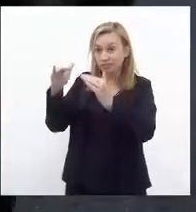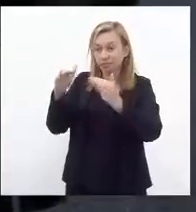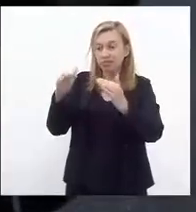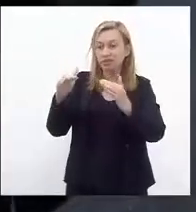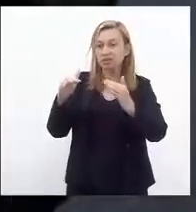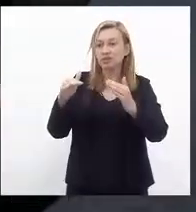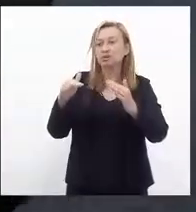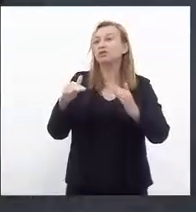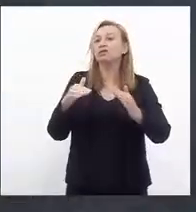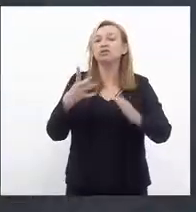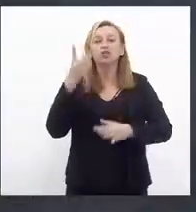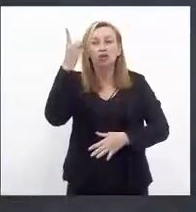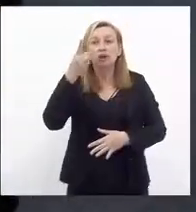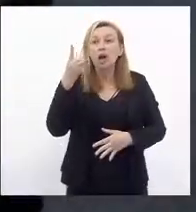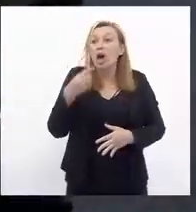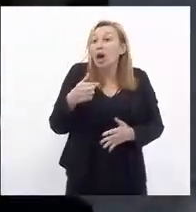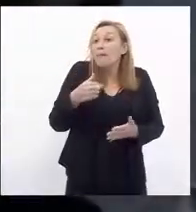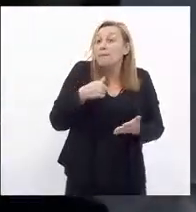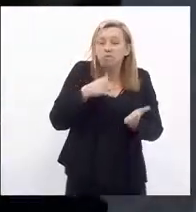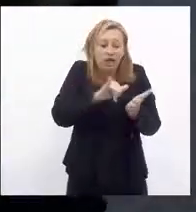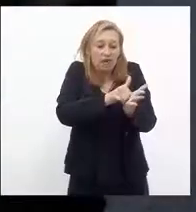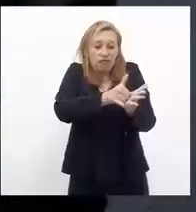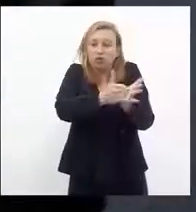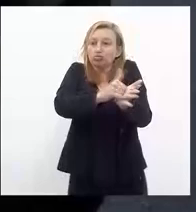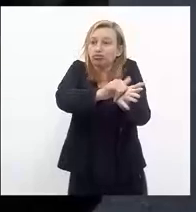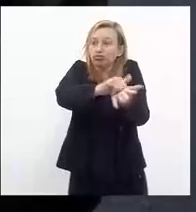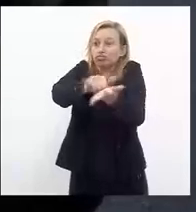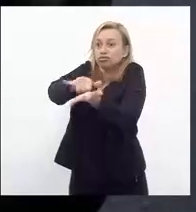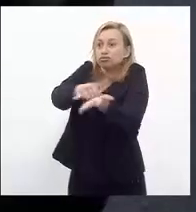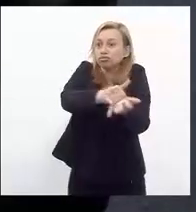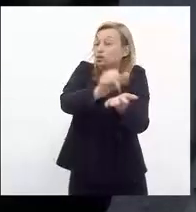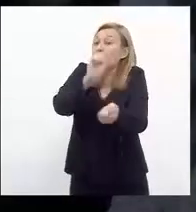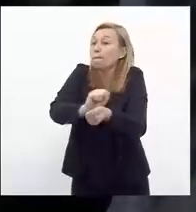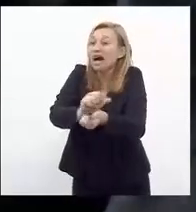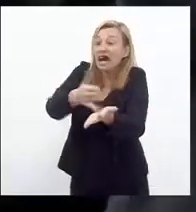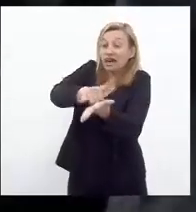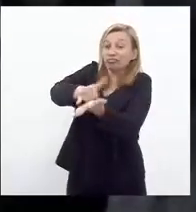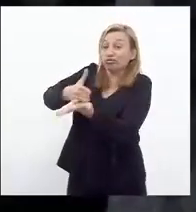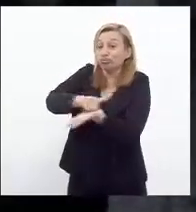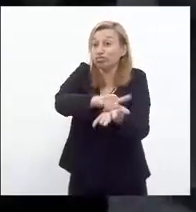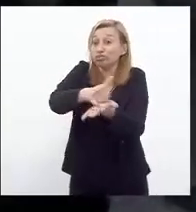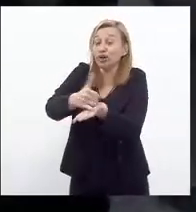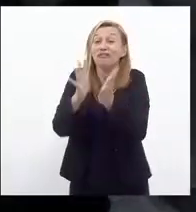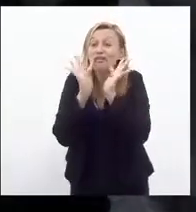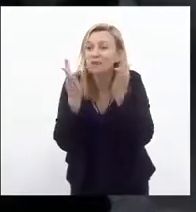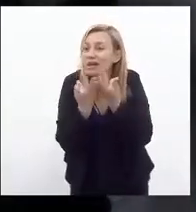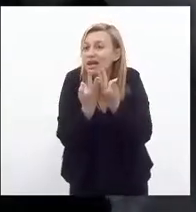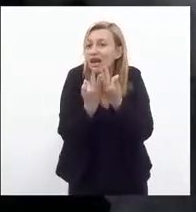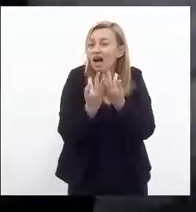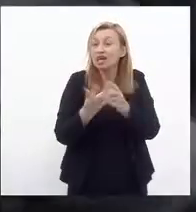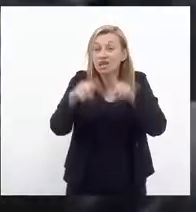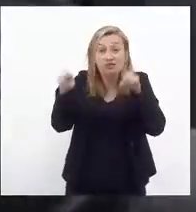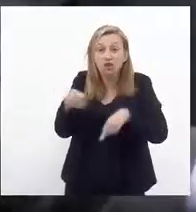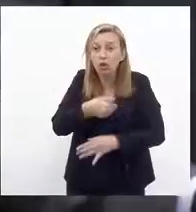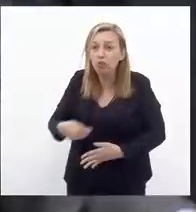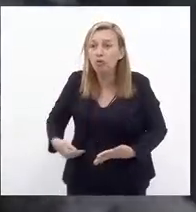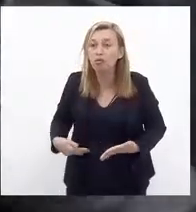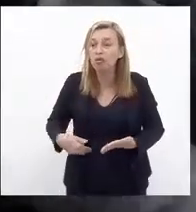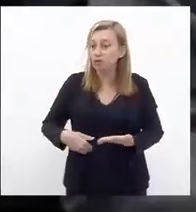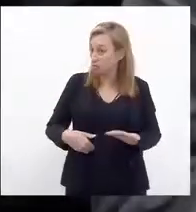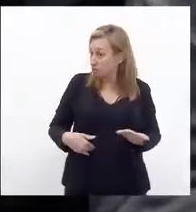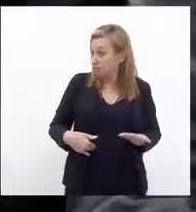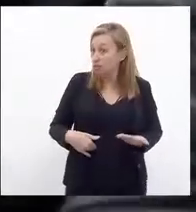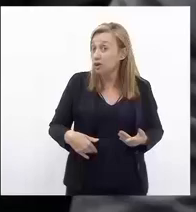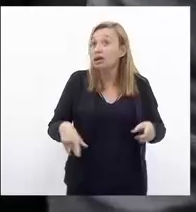que o meu telefone não para de tocar não só tem os meus familiares que são servidores